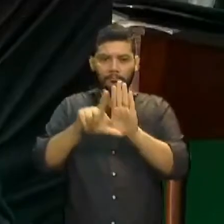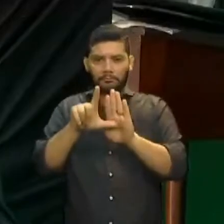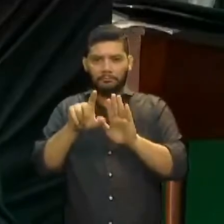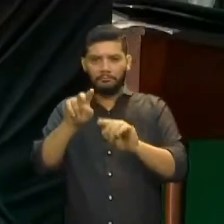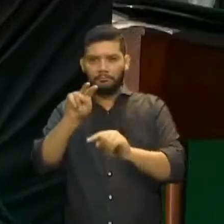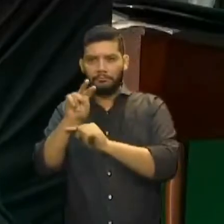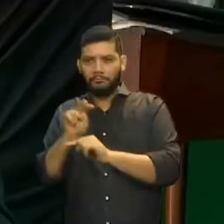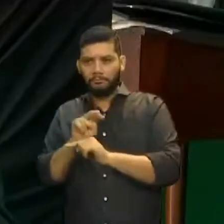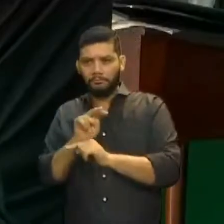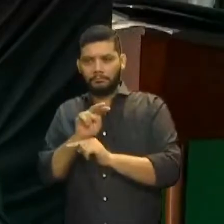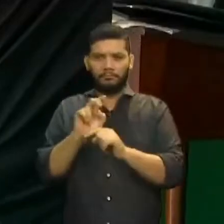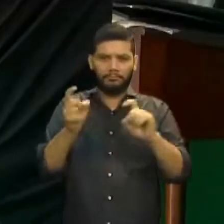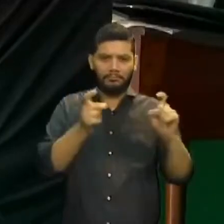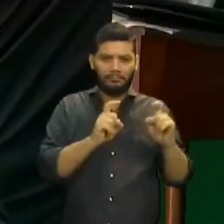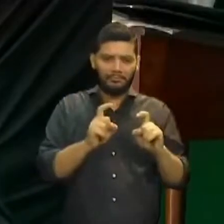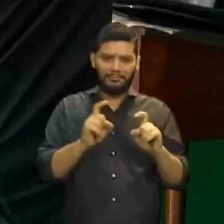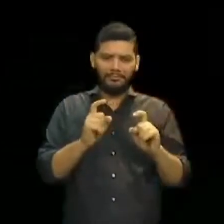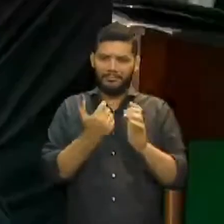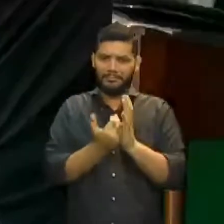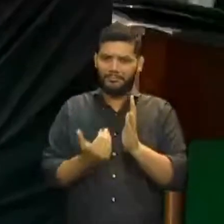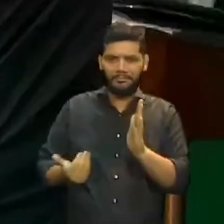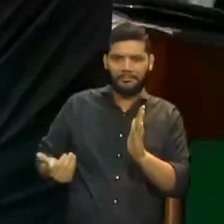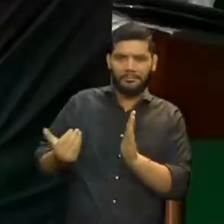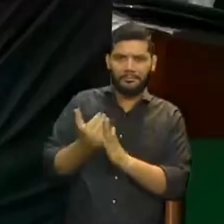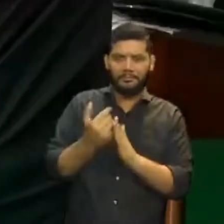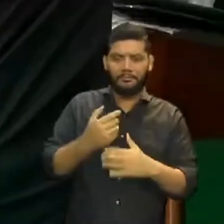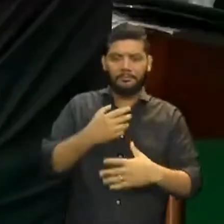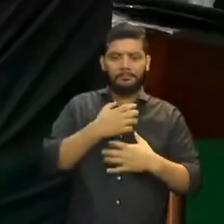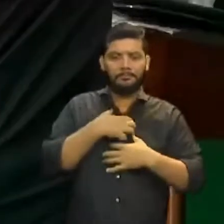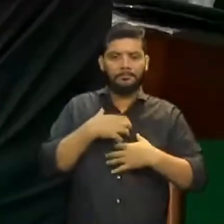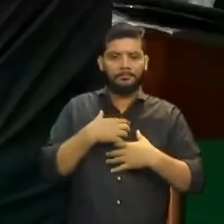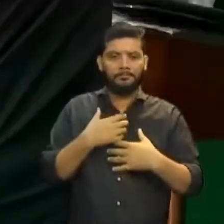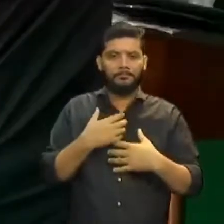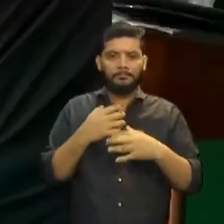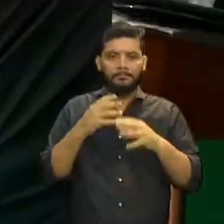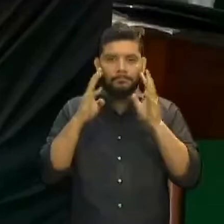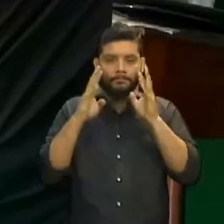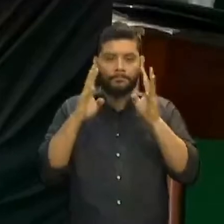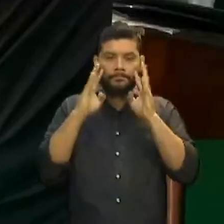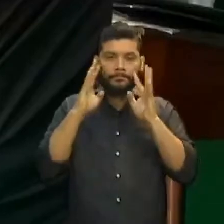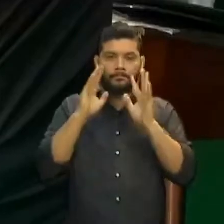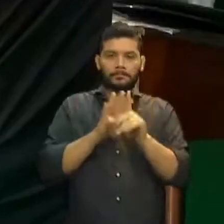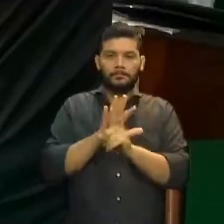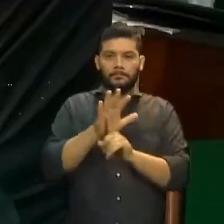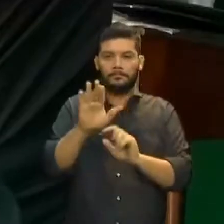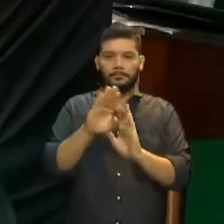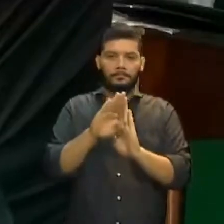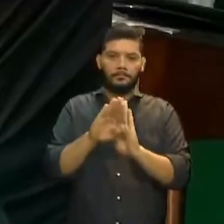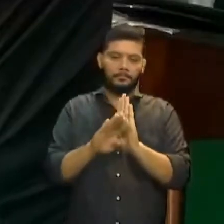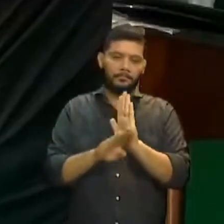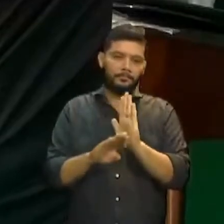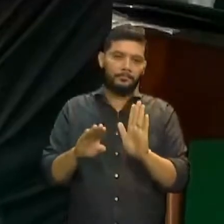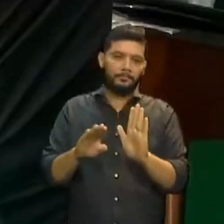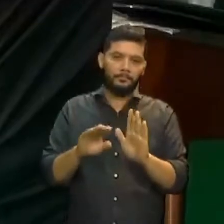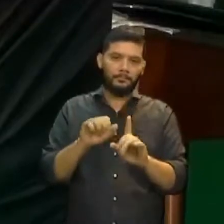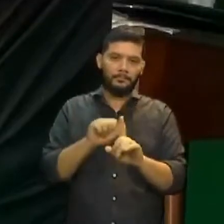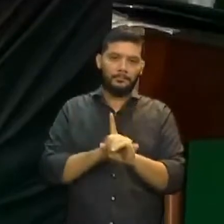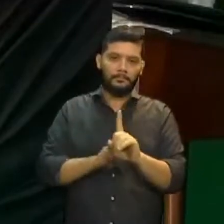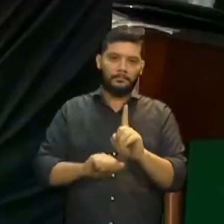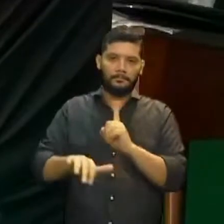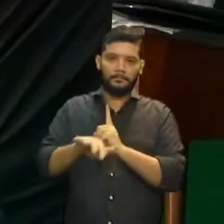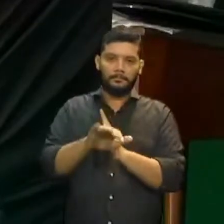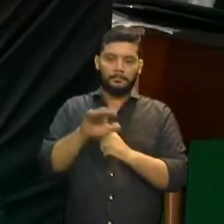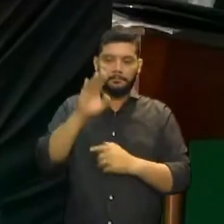além de legislar e fiscalizar. Nós temos sensibilidade de estarmos escutando as demandas